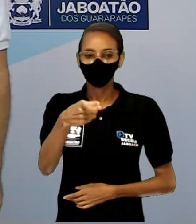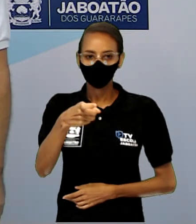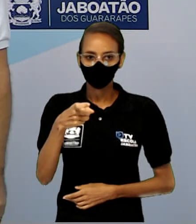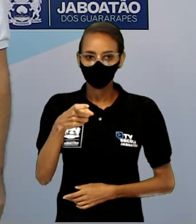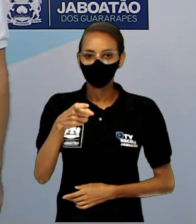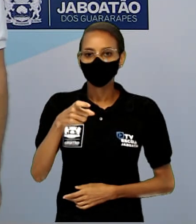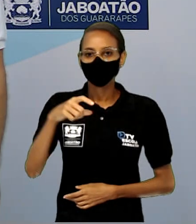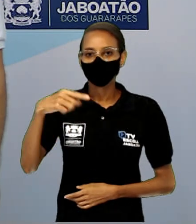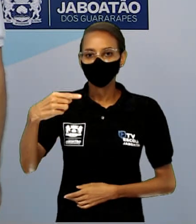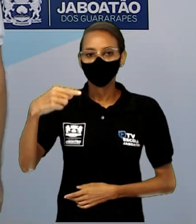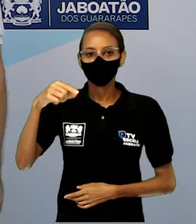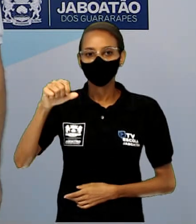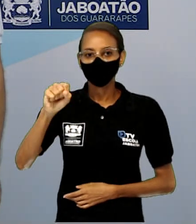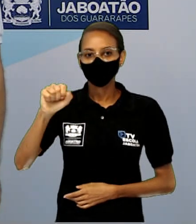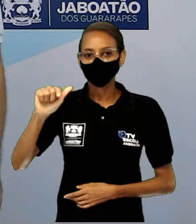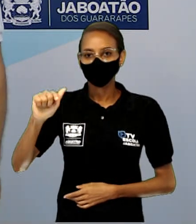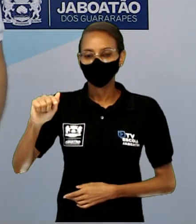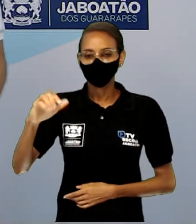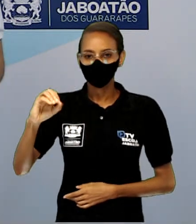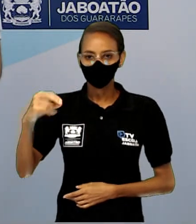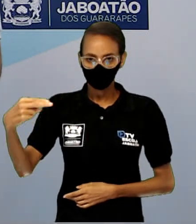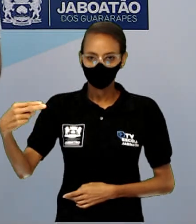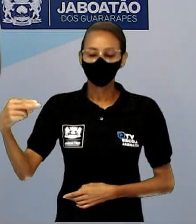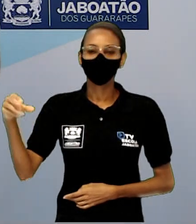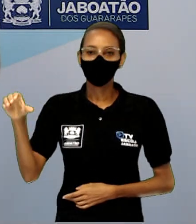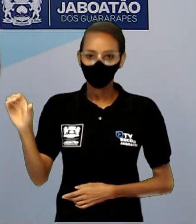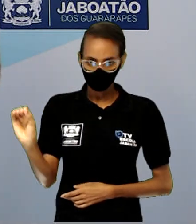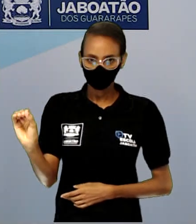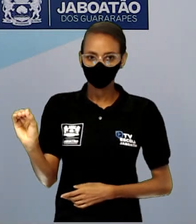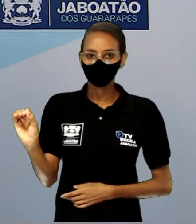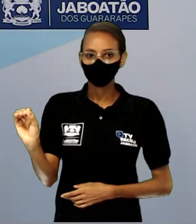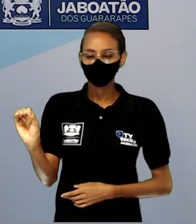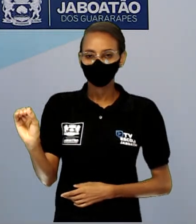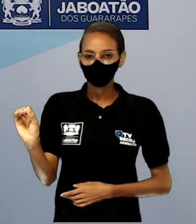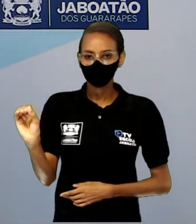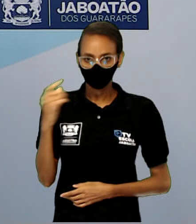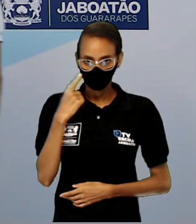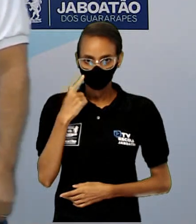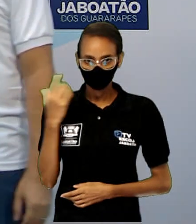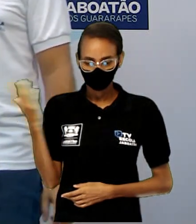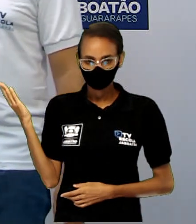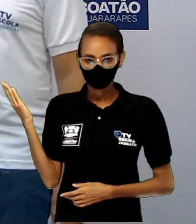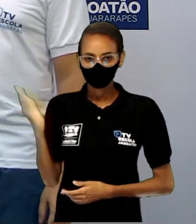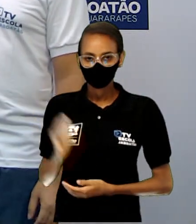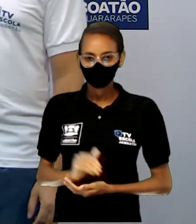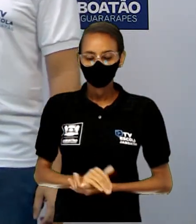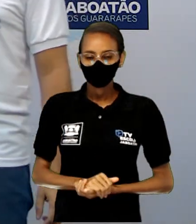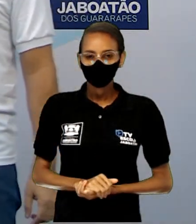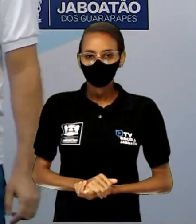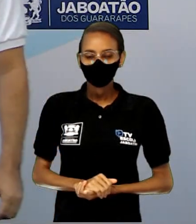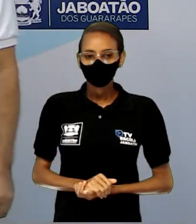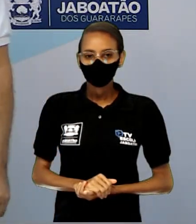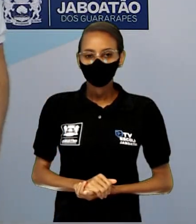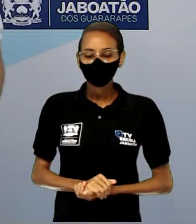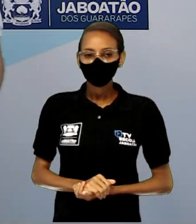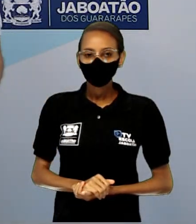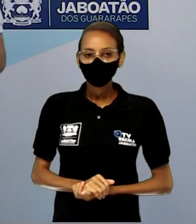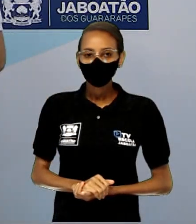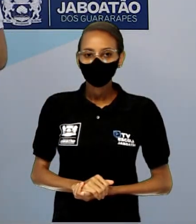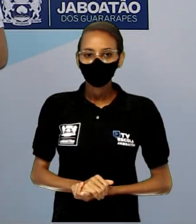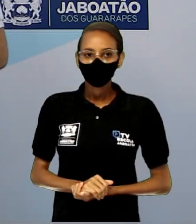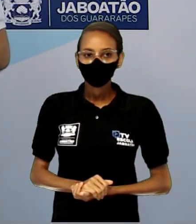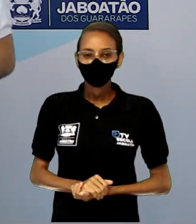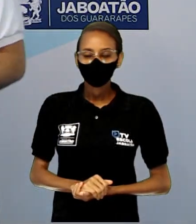que um quadrado, todos os lados são iguais. Então se aqui o lado é x, o outro, por sua vez, também